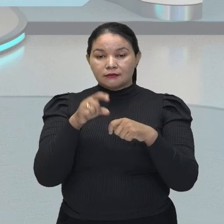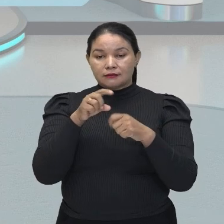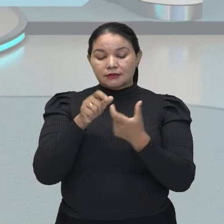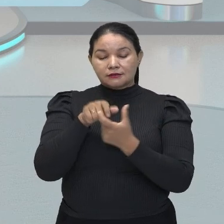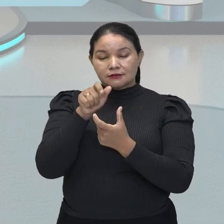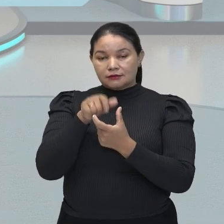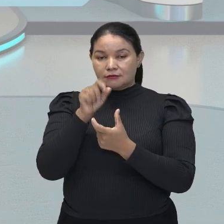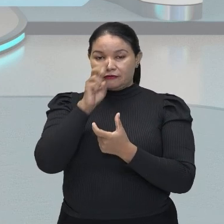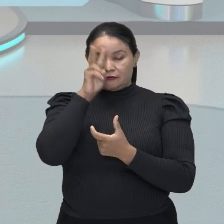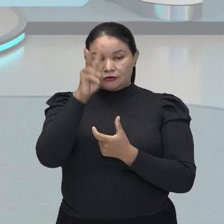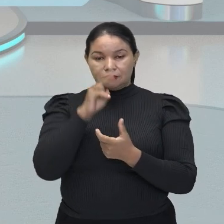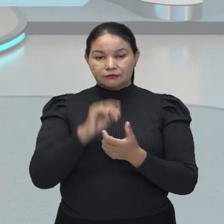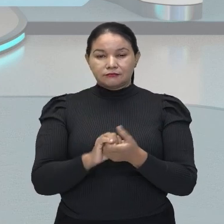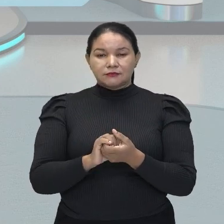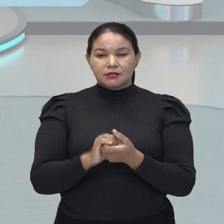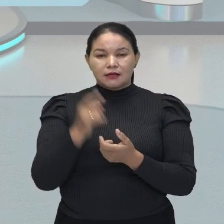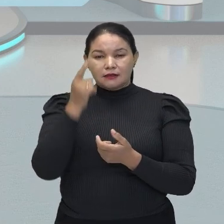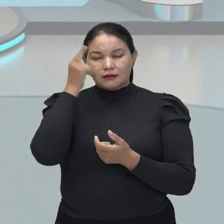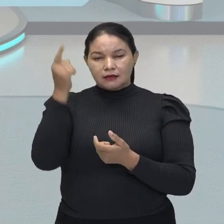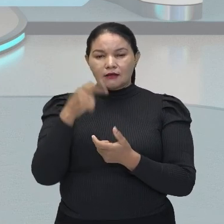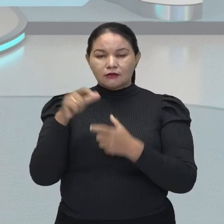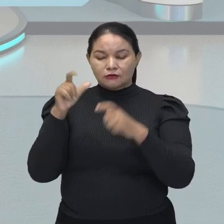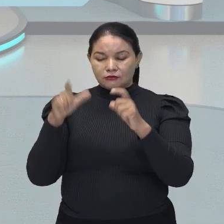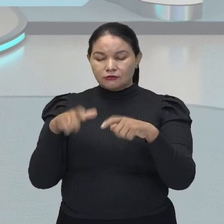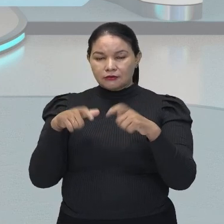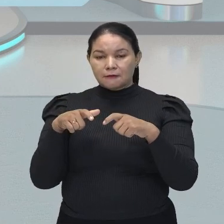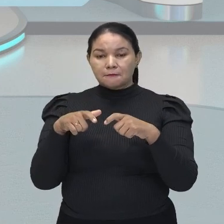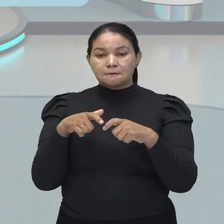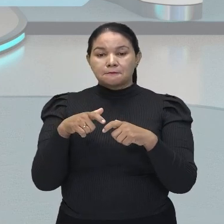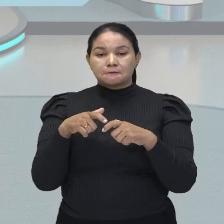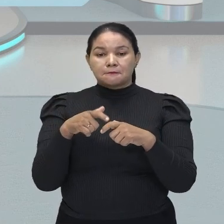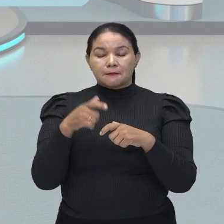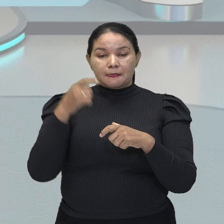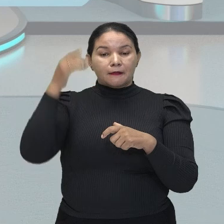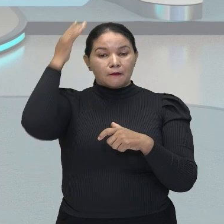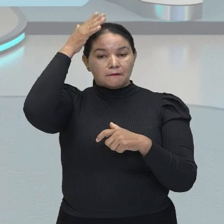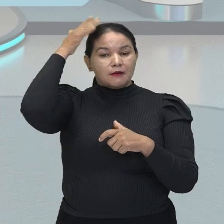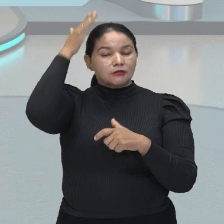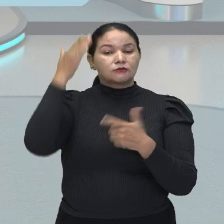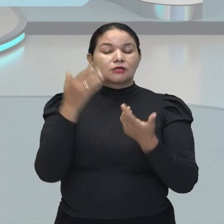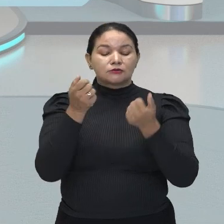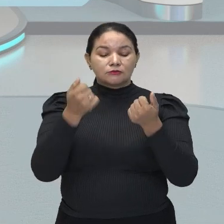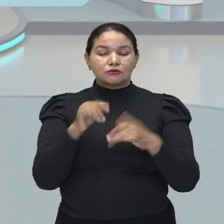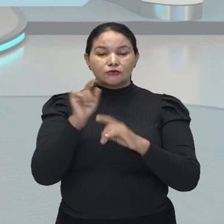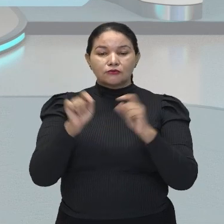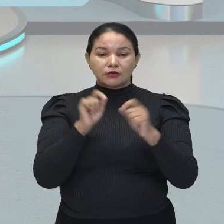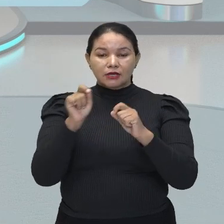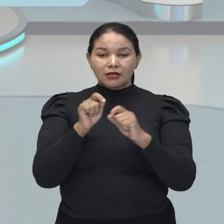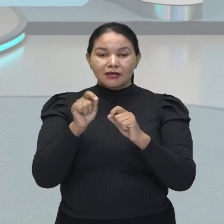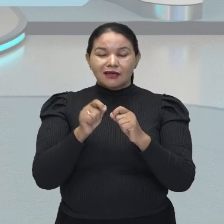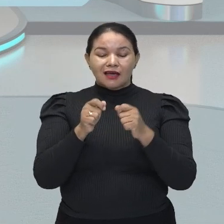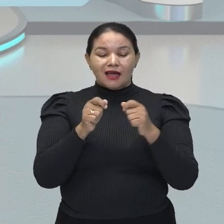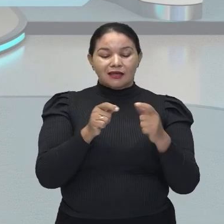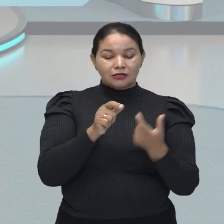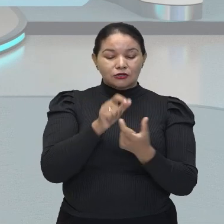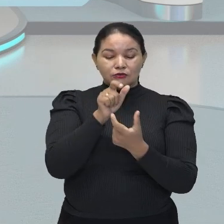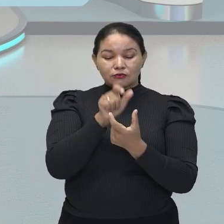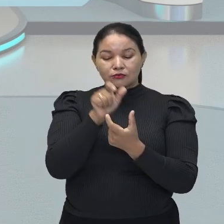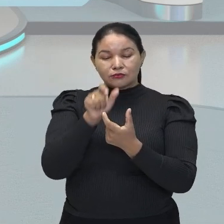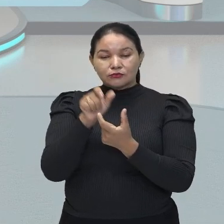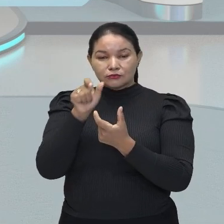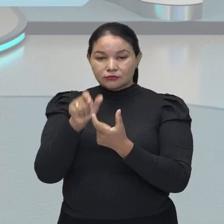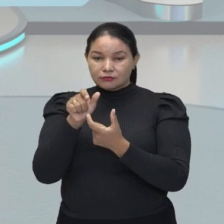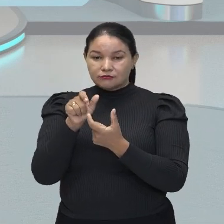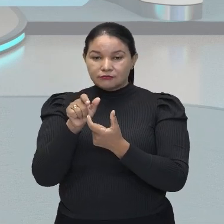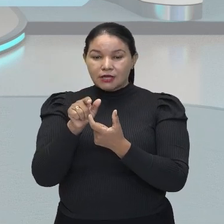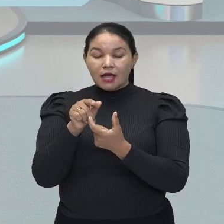mexicano E aí ele foi trabalhando cada palavra e mostrando onde é que estava a tônica nós percebemos pelo sinal